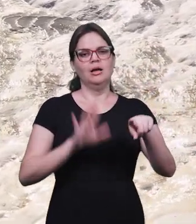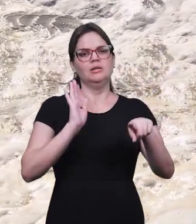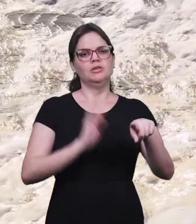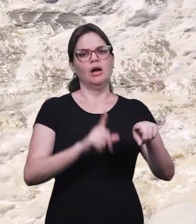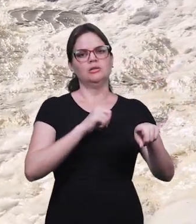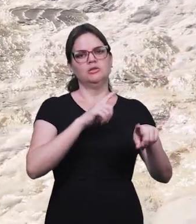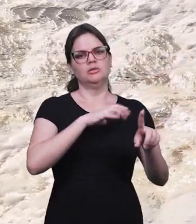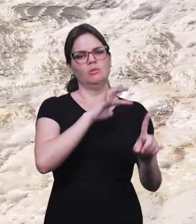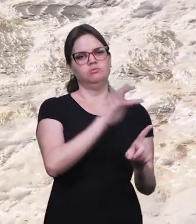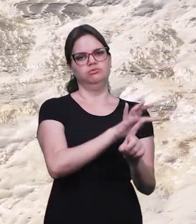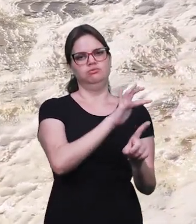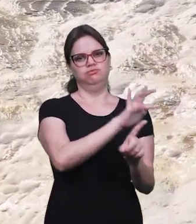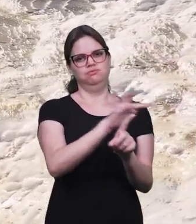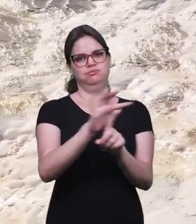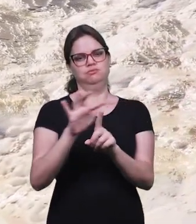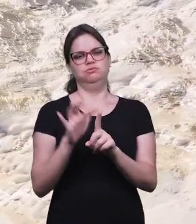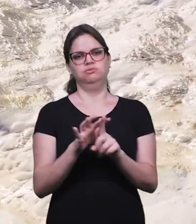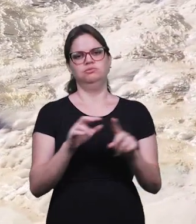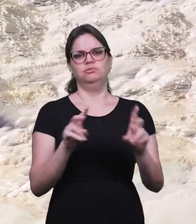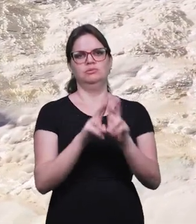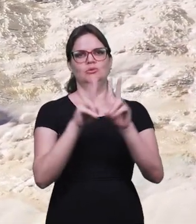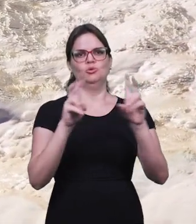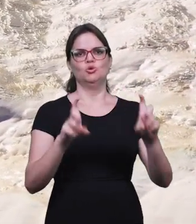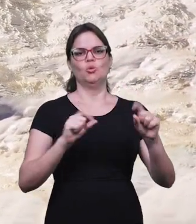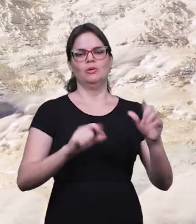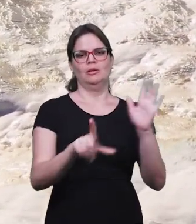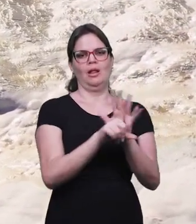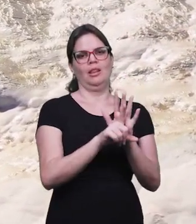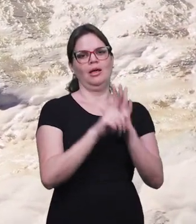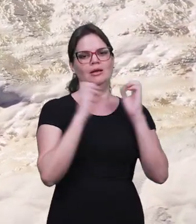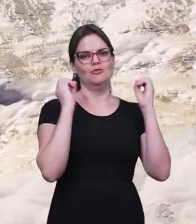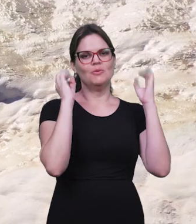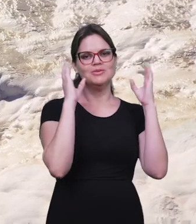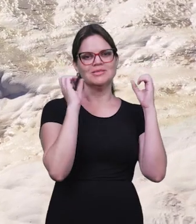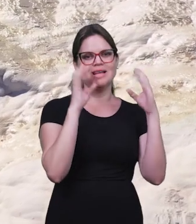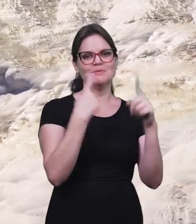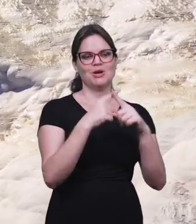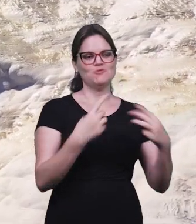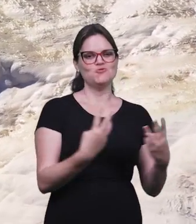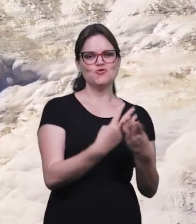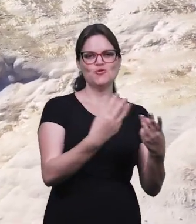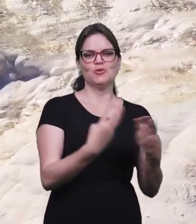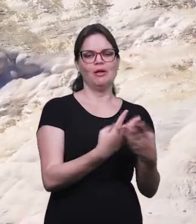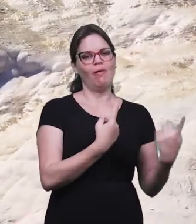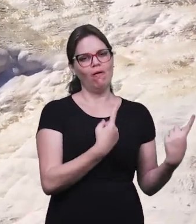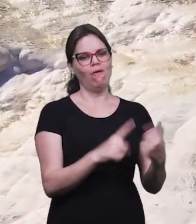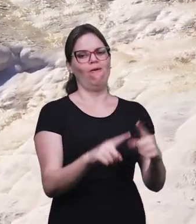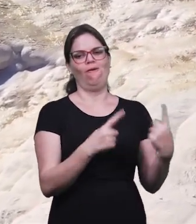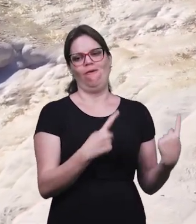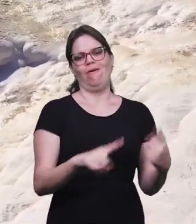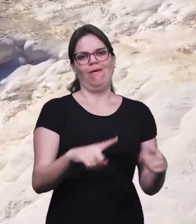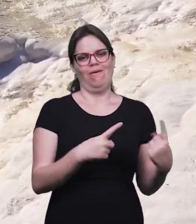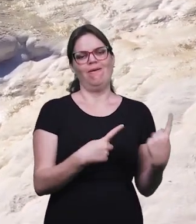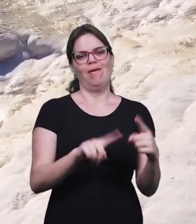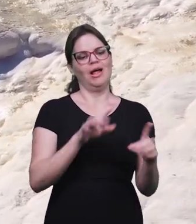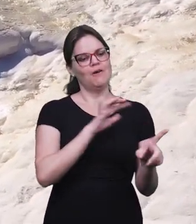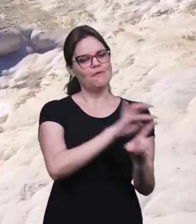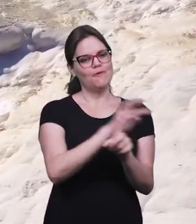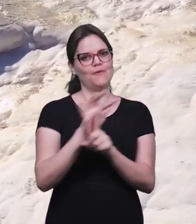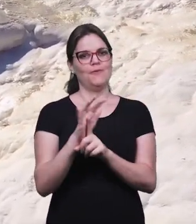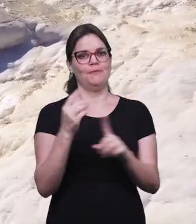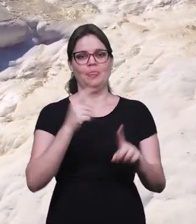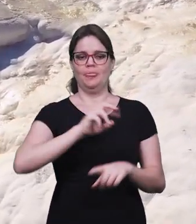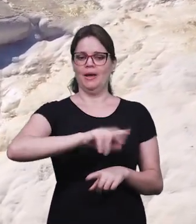estavam contaminadas com a volta da lei, né? Esse